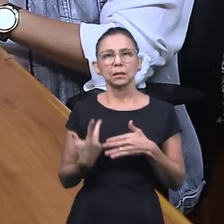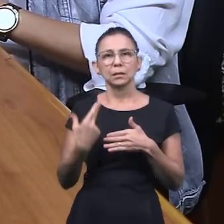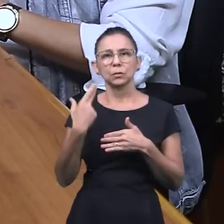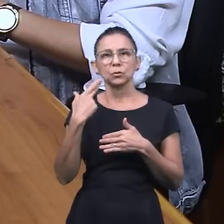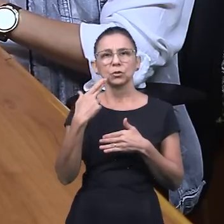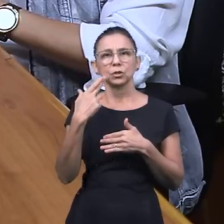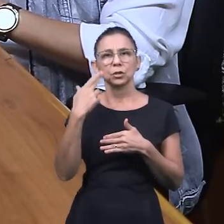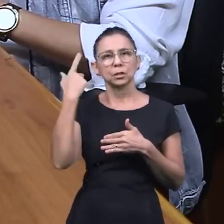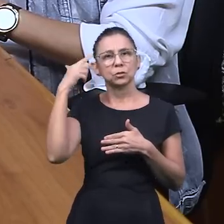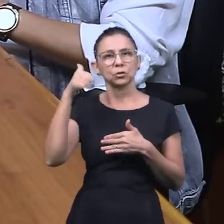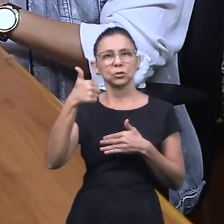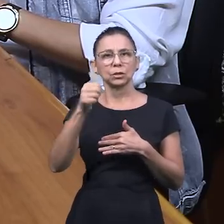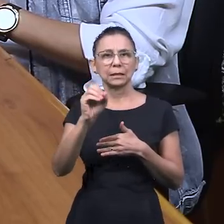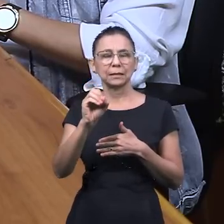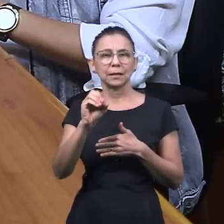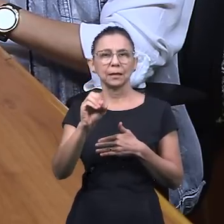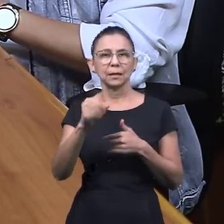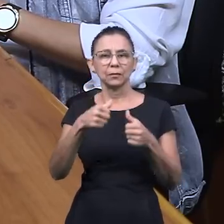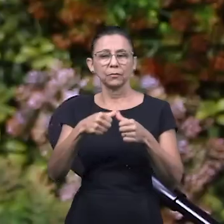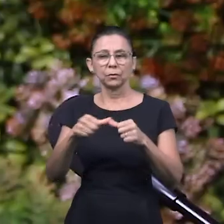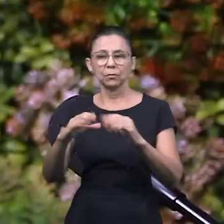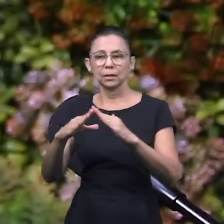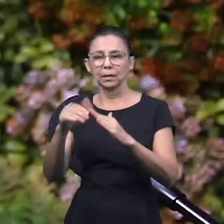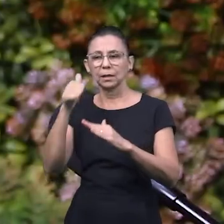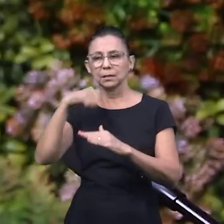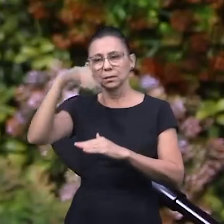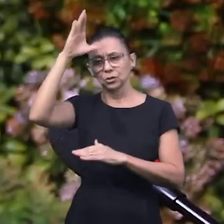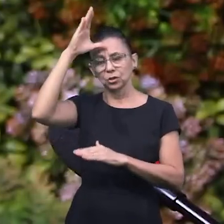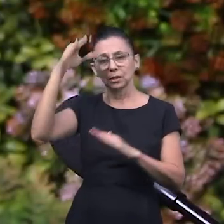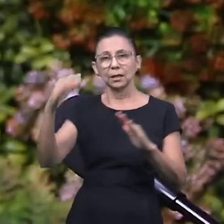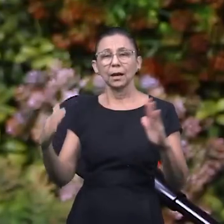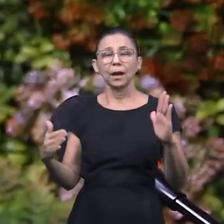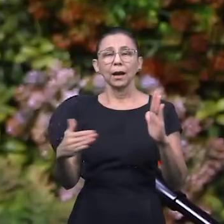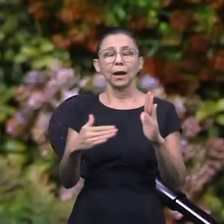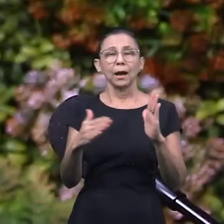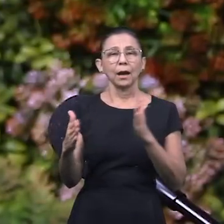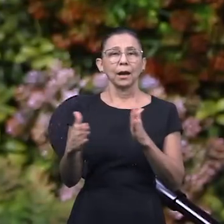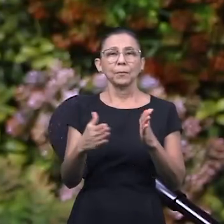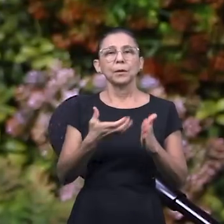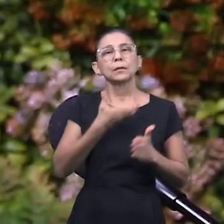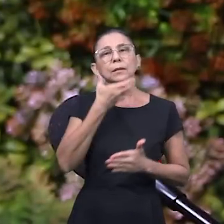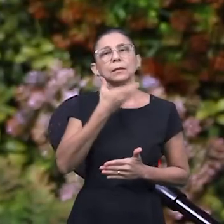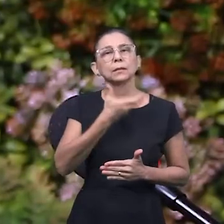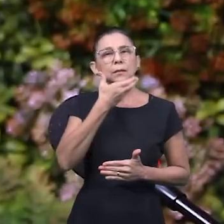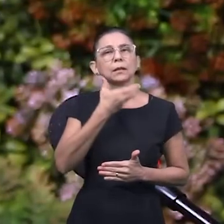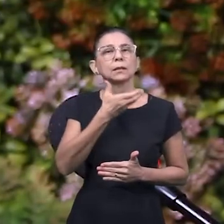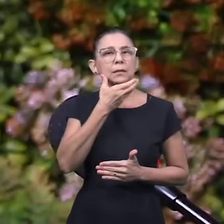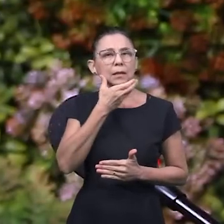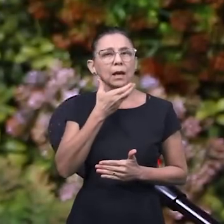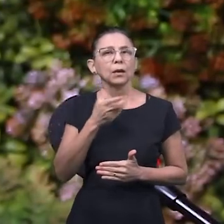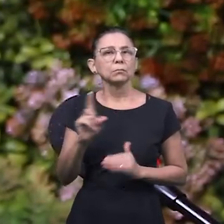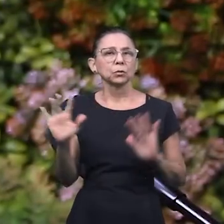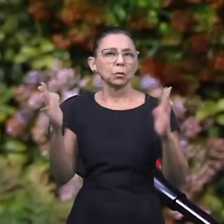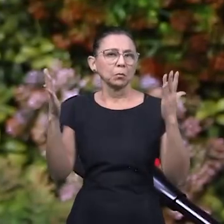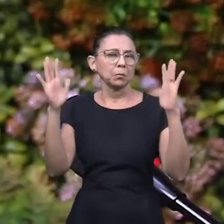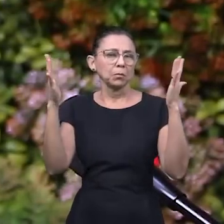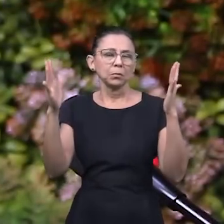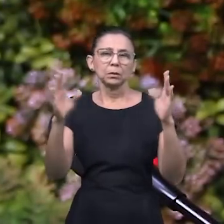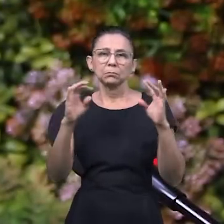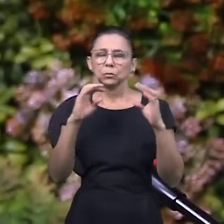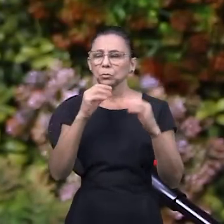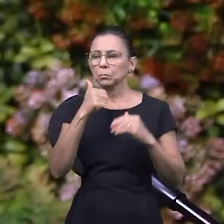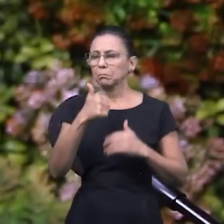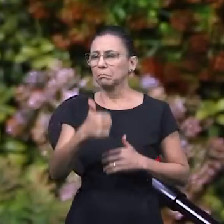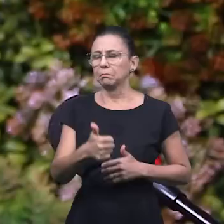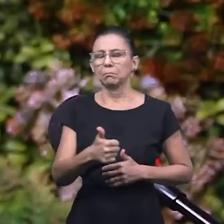10. Ela ficou na casa da minha tia até o Natal. Fizeram uma confraternização, como sempre é feito lá.